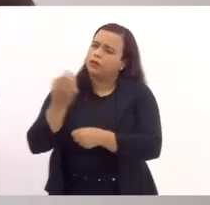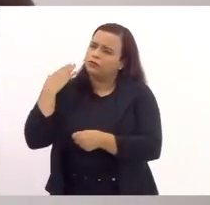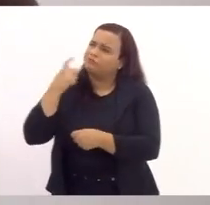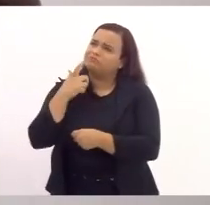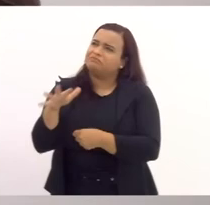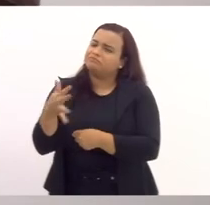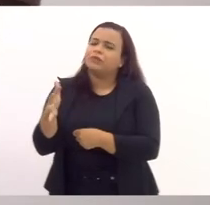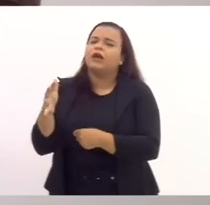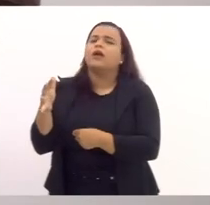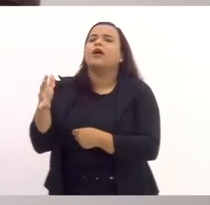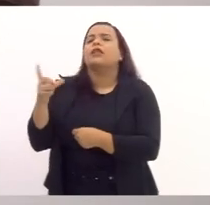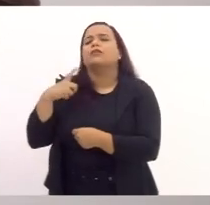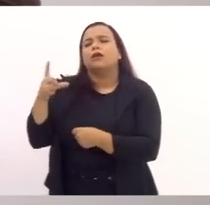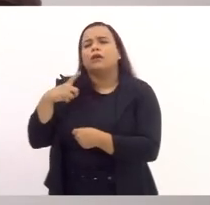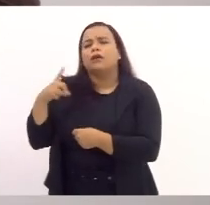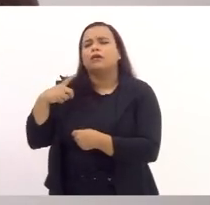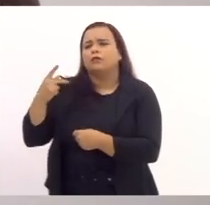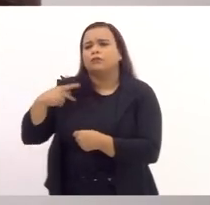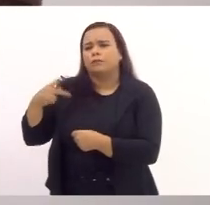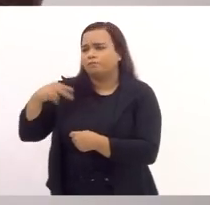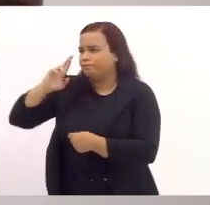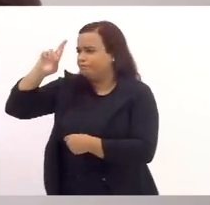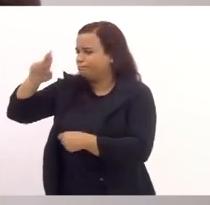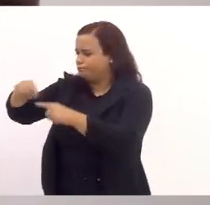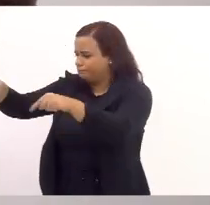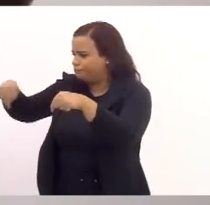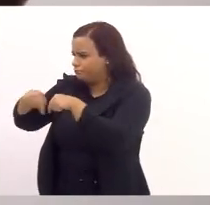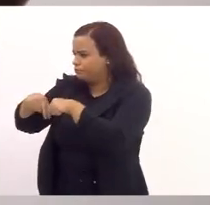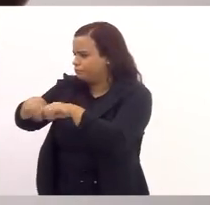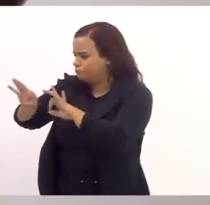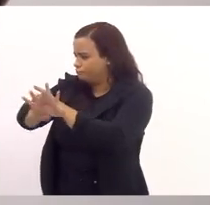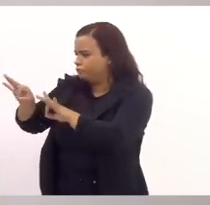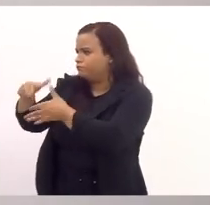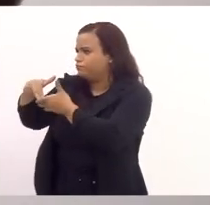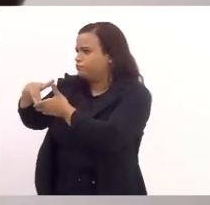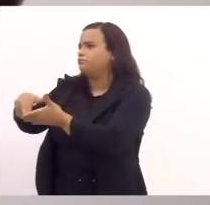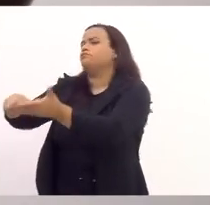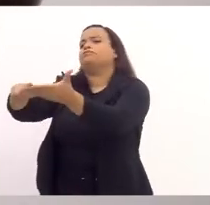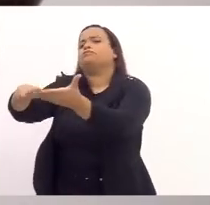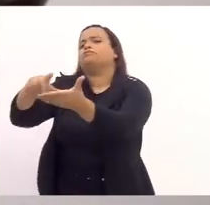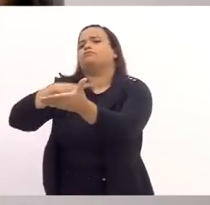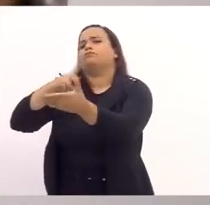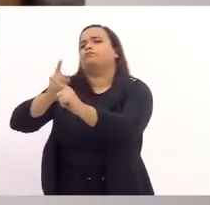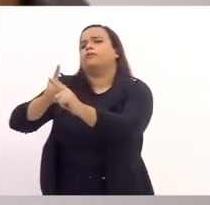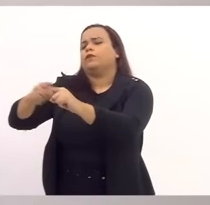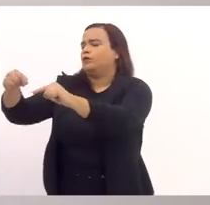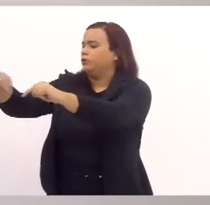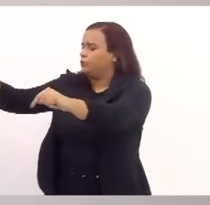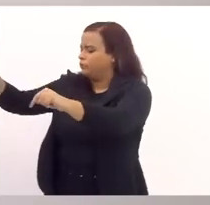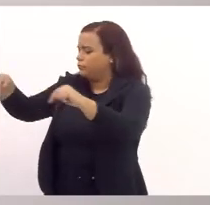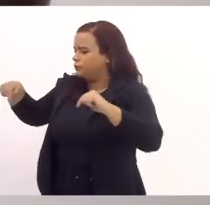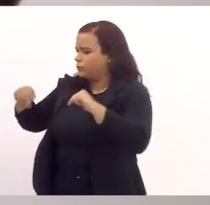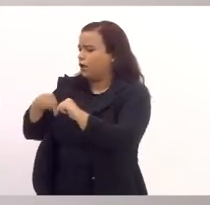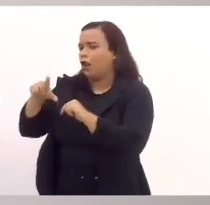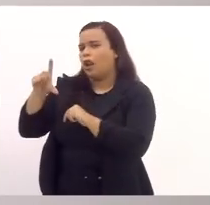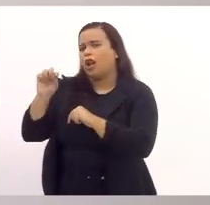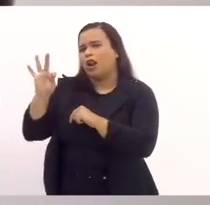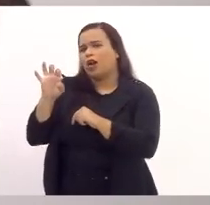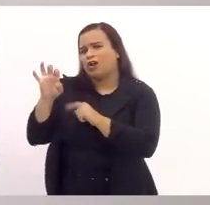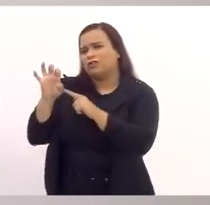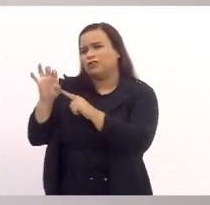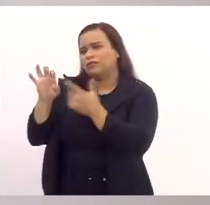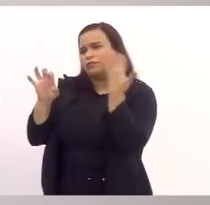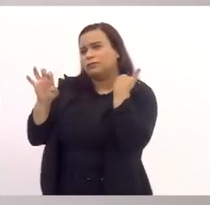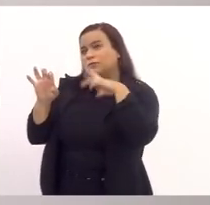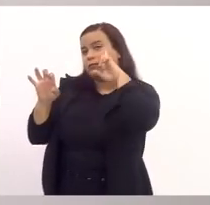encaminhamento através do meu gabinete, porque um lote de um terreno, que na época quem era proprietário era o